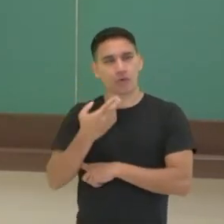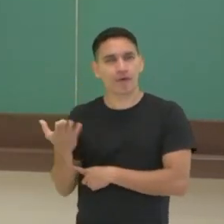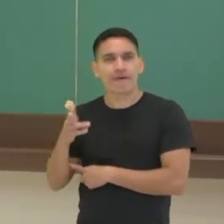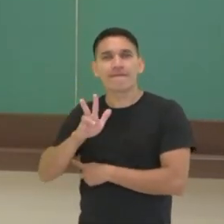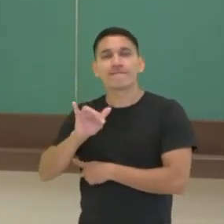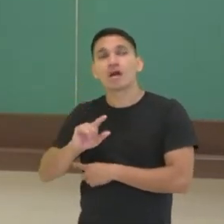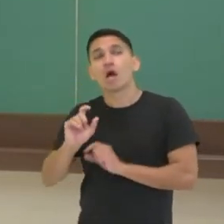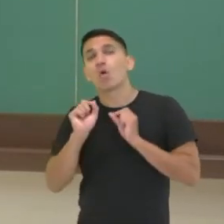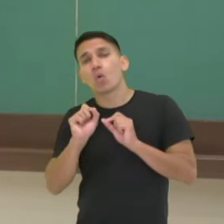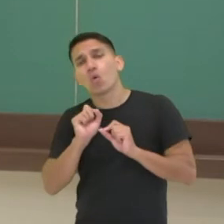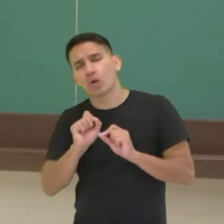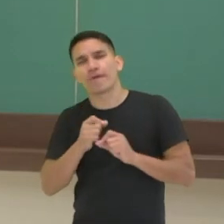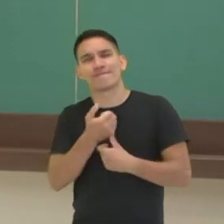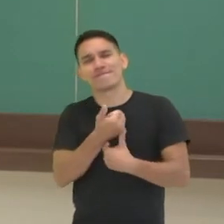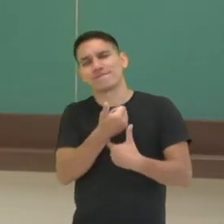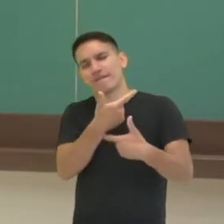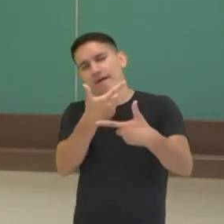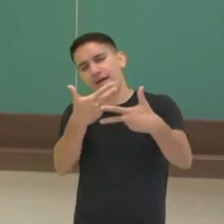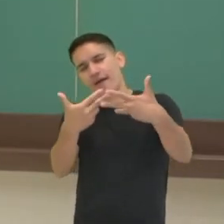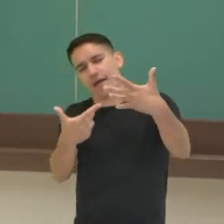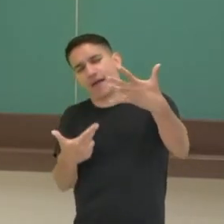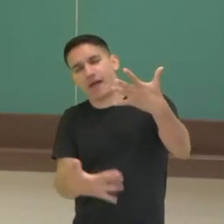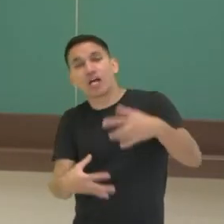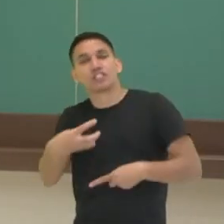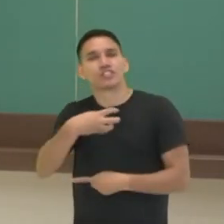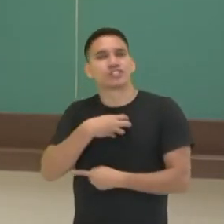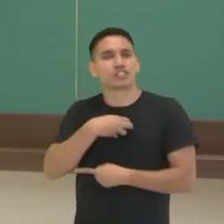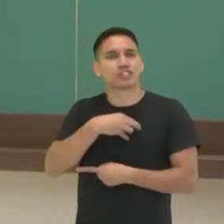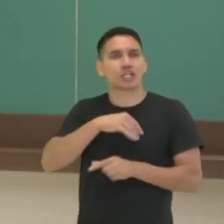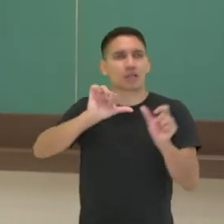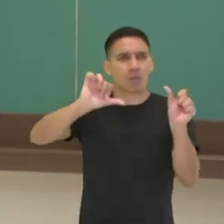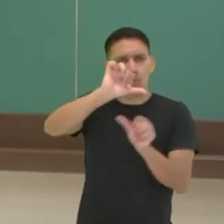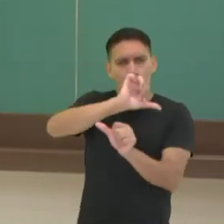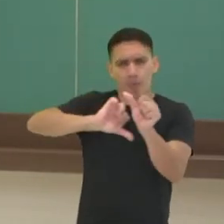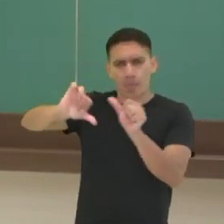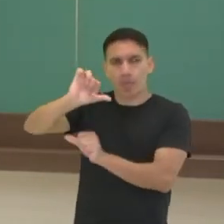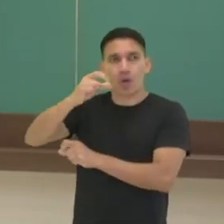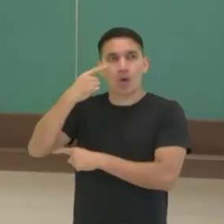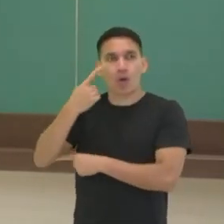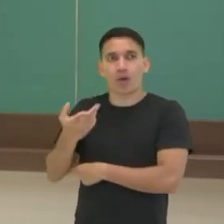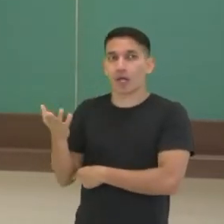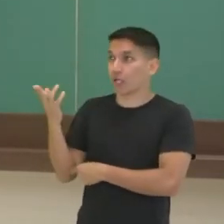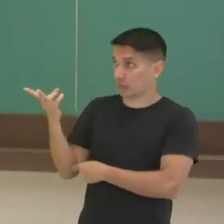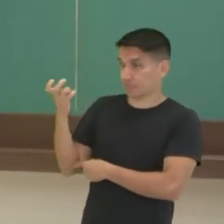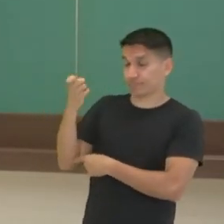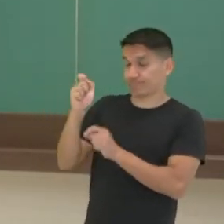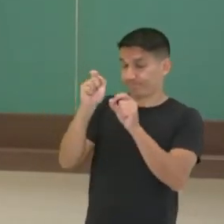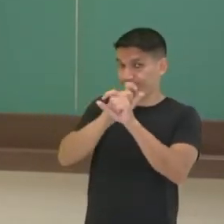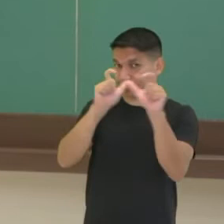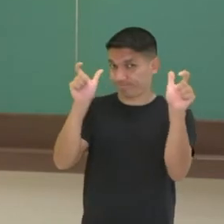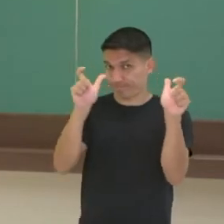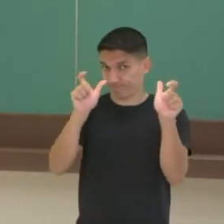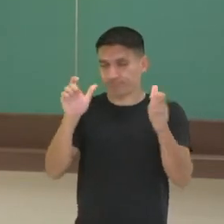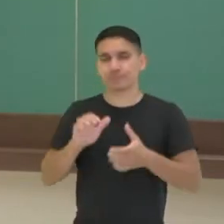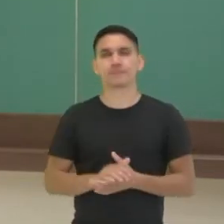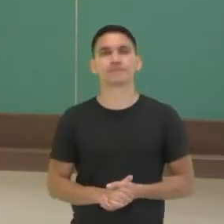vai, então, fazer várias formas aí de permutação. Então, observe muito